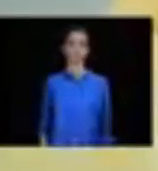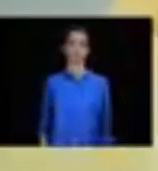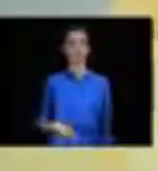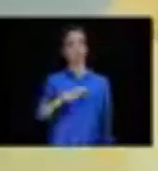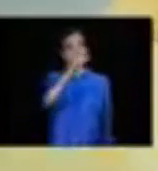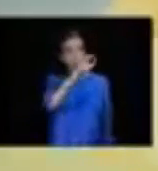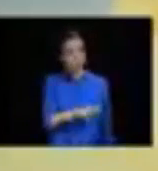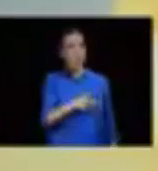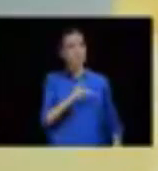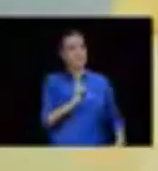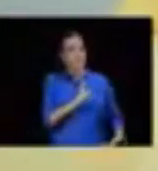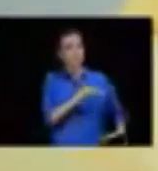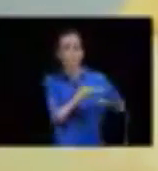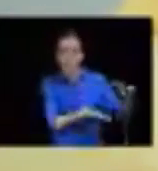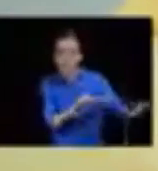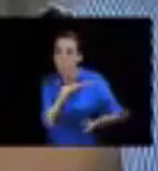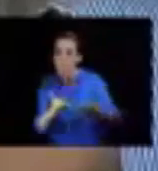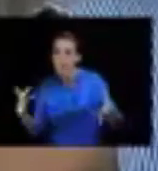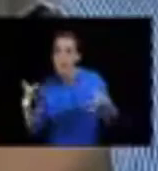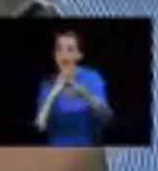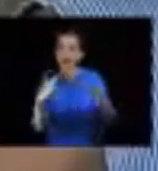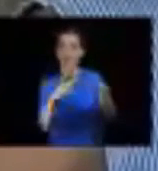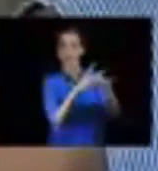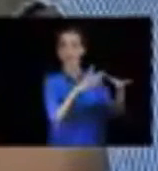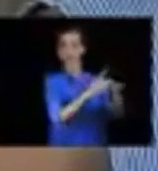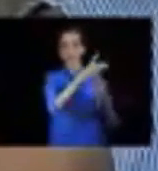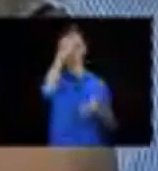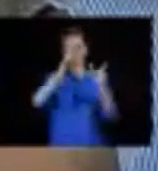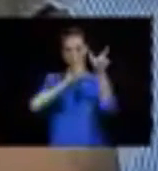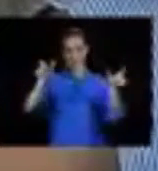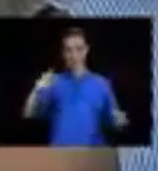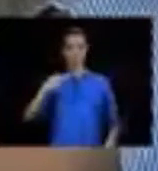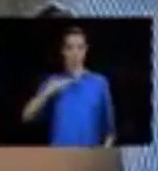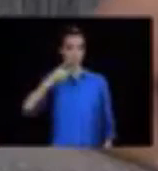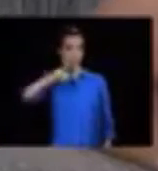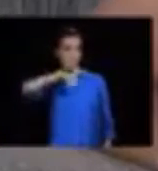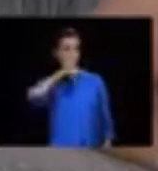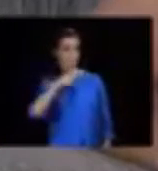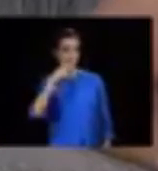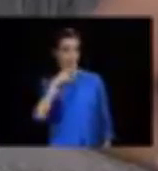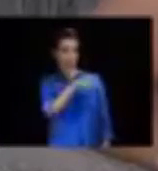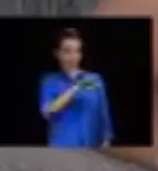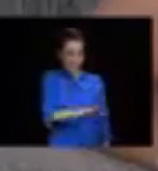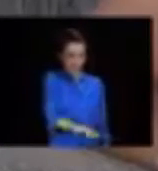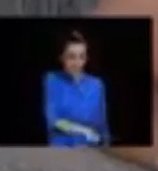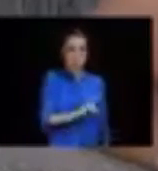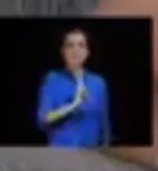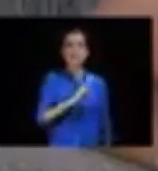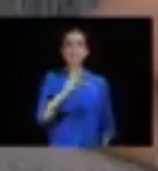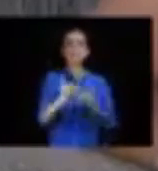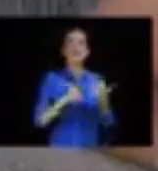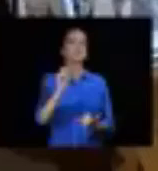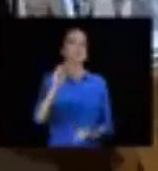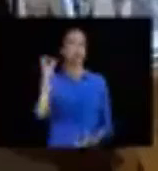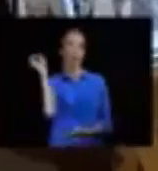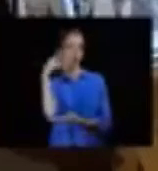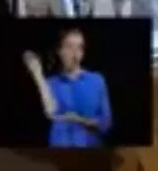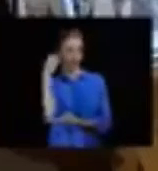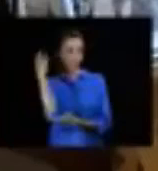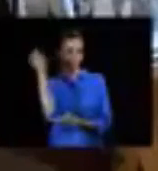um personagem que integrava as pessoas. A mãe fala que antes, quando ele era pequeno, os brinquedos dele era sempre pedir